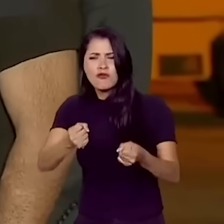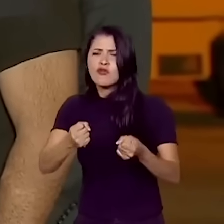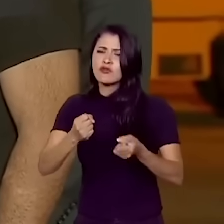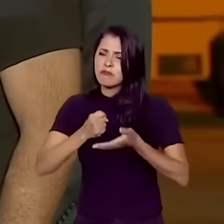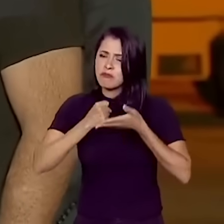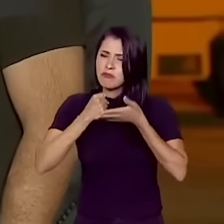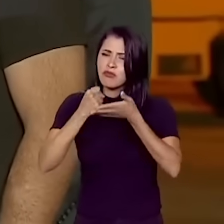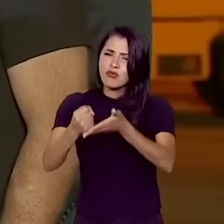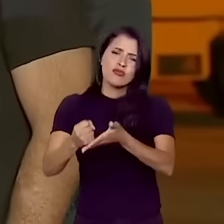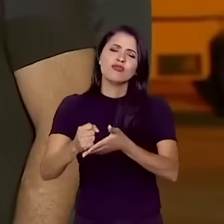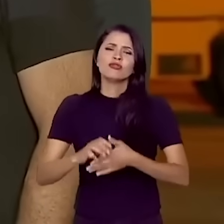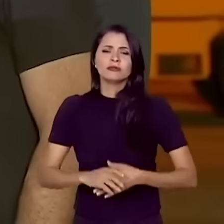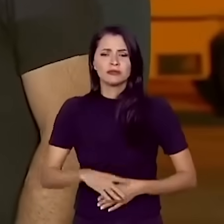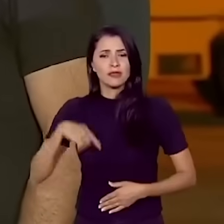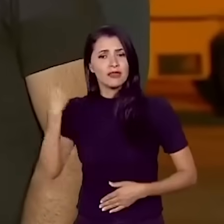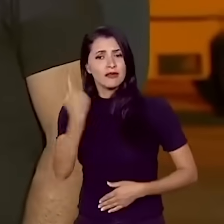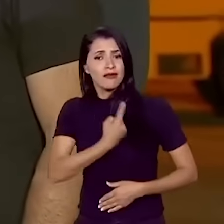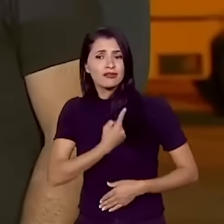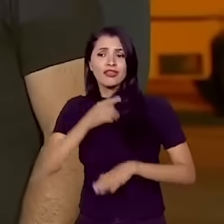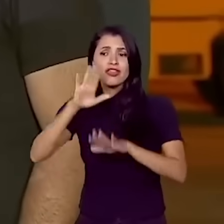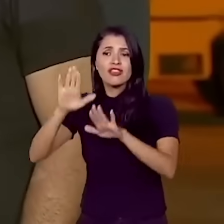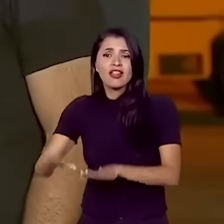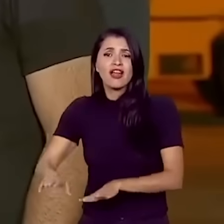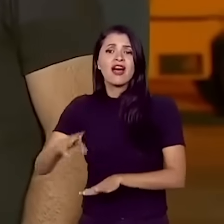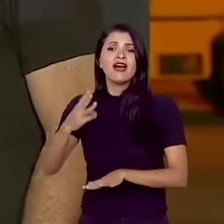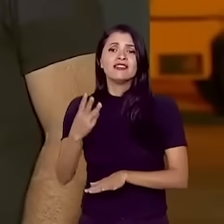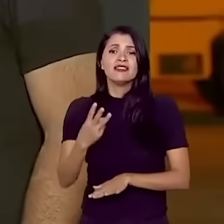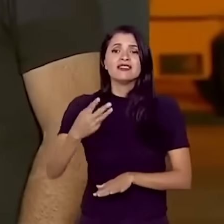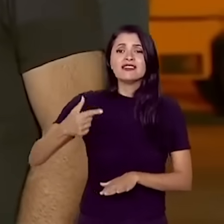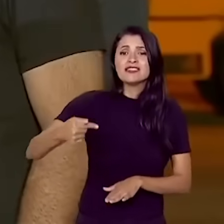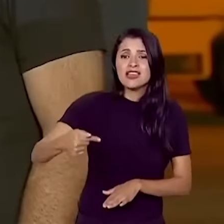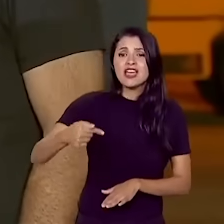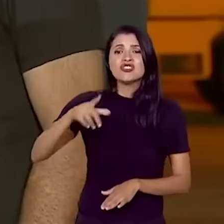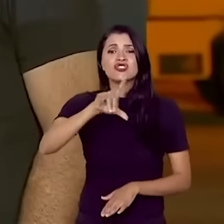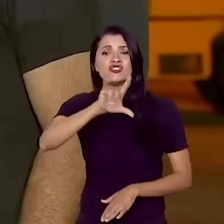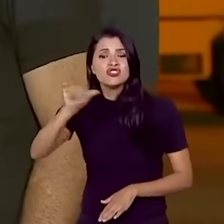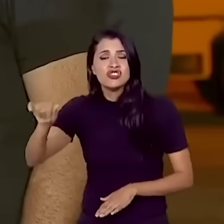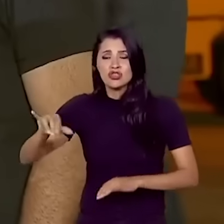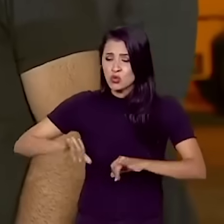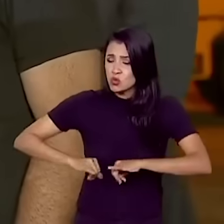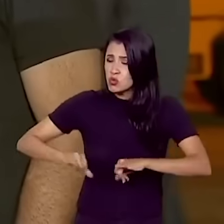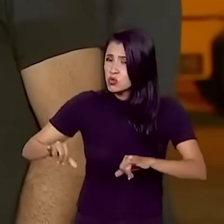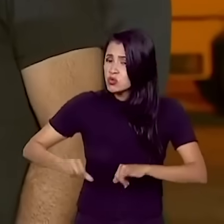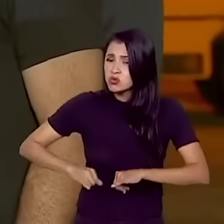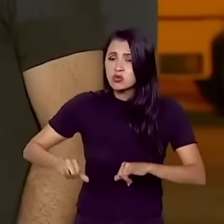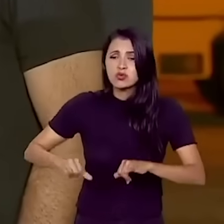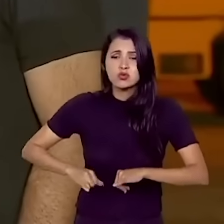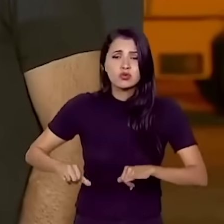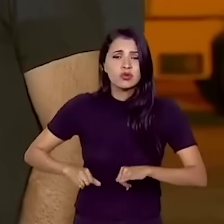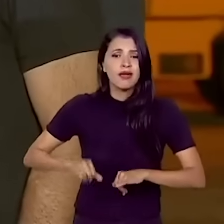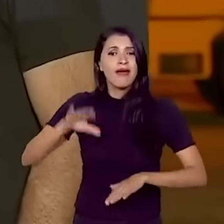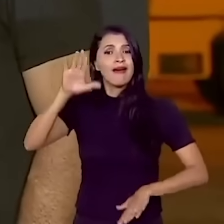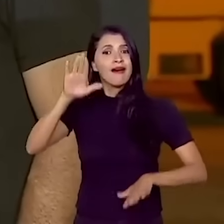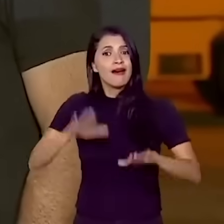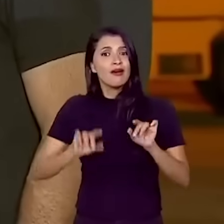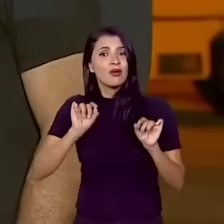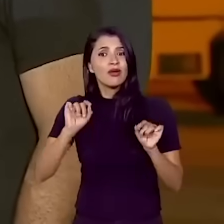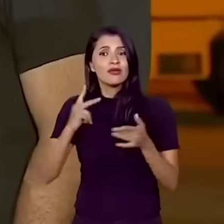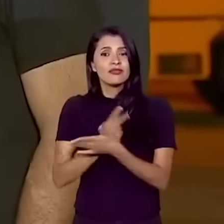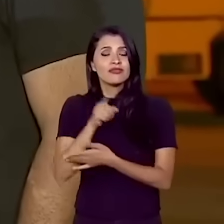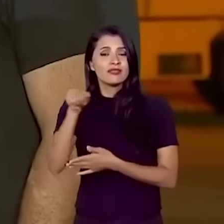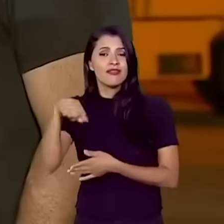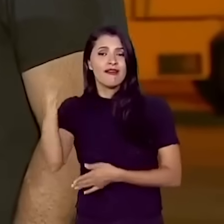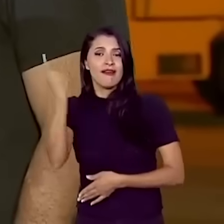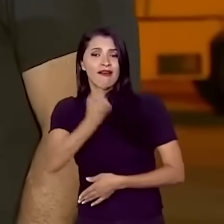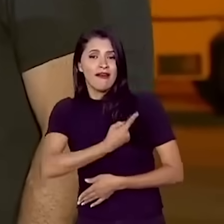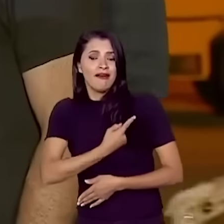apoio. A gente ficou lá 37 dias, muito sofrimento. Às vezes, a